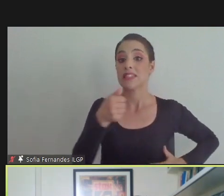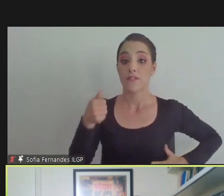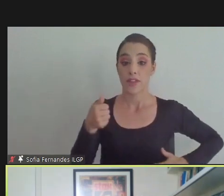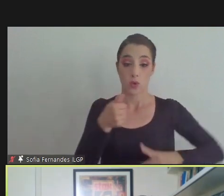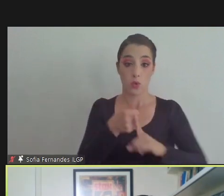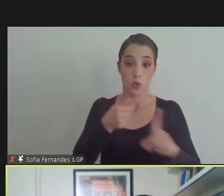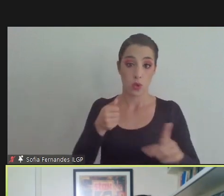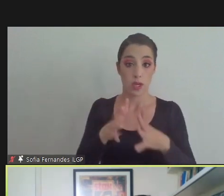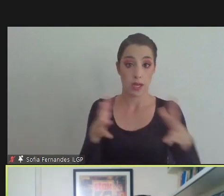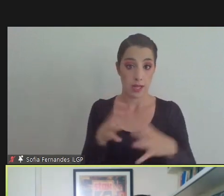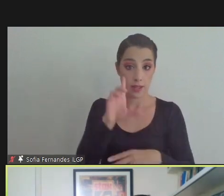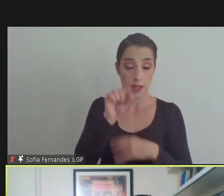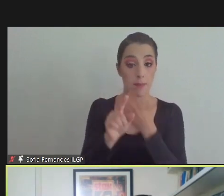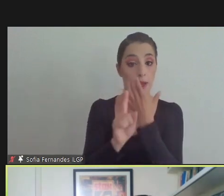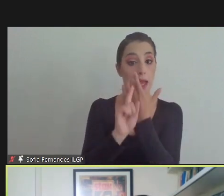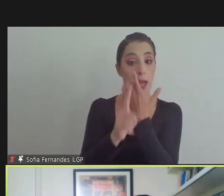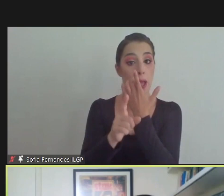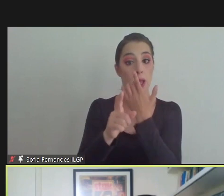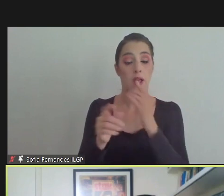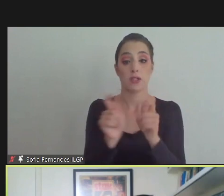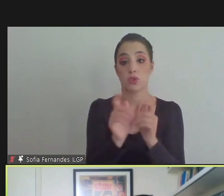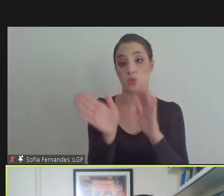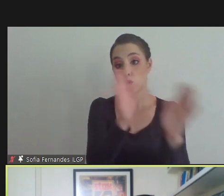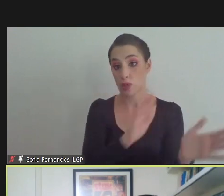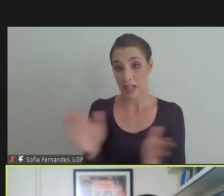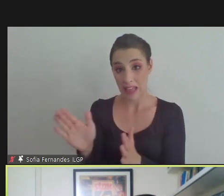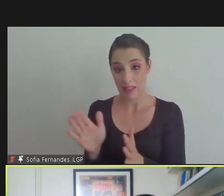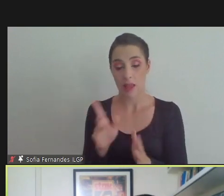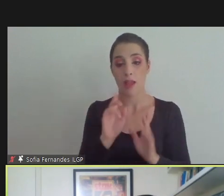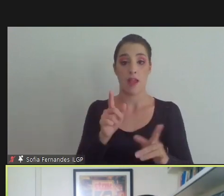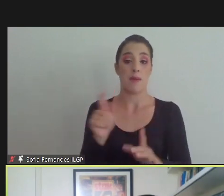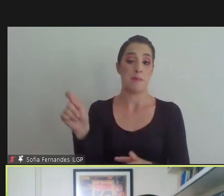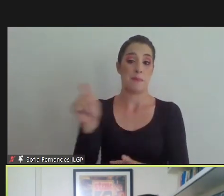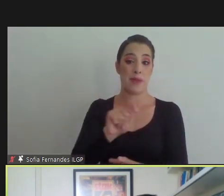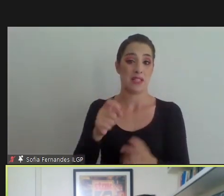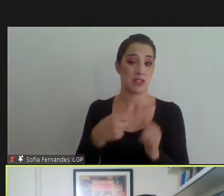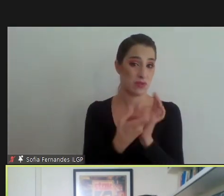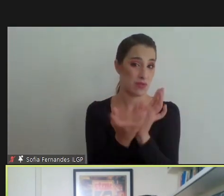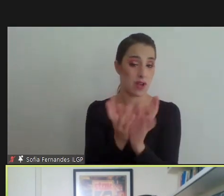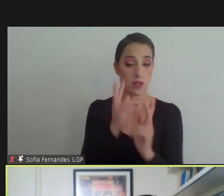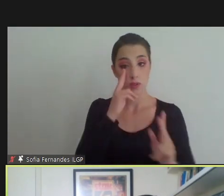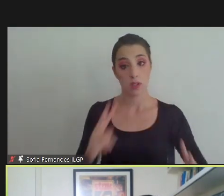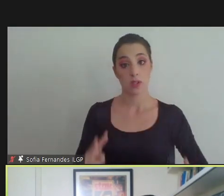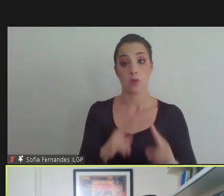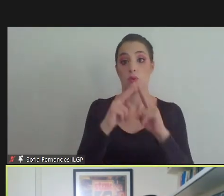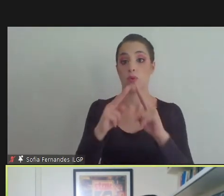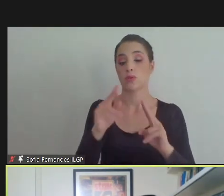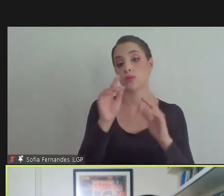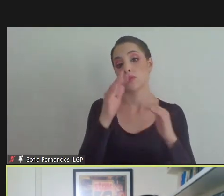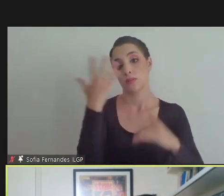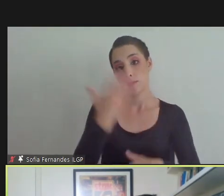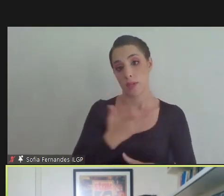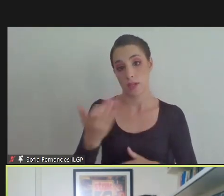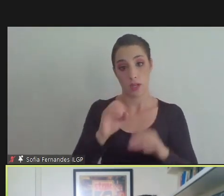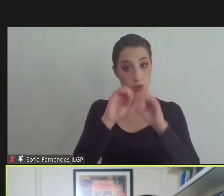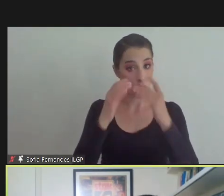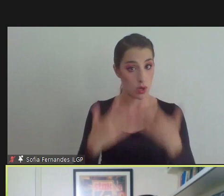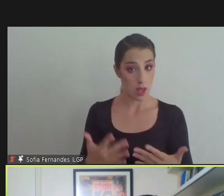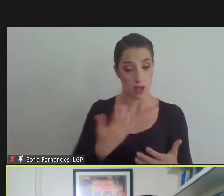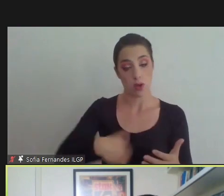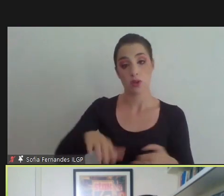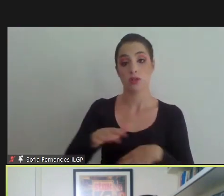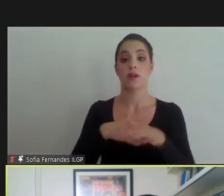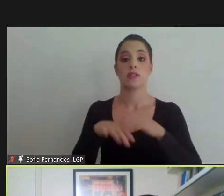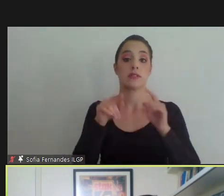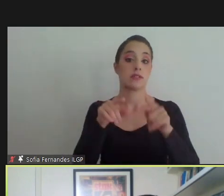dos participantes ao longo de toda a jornada. Eu falei, são meses, né? São meses de encontros semanais, a gente faz tudo isso online. A pandemia